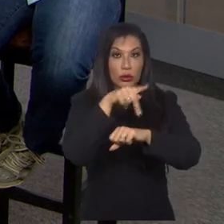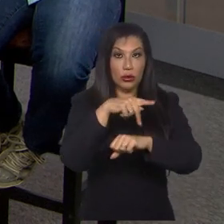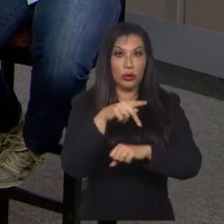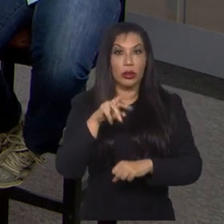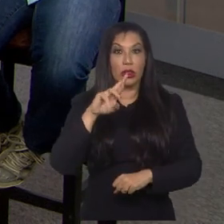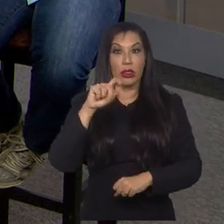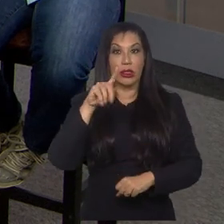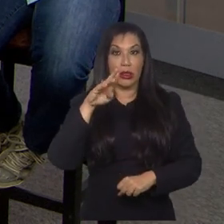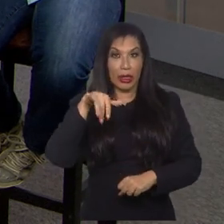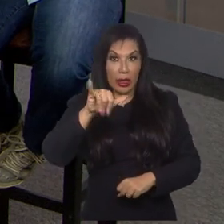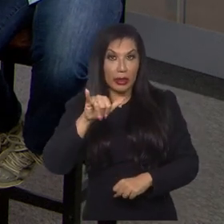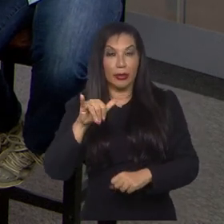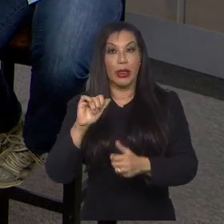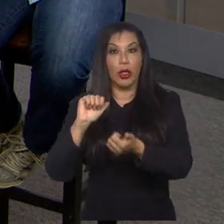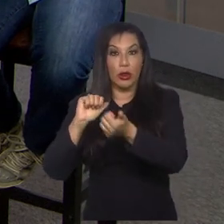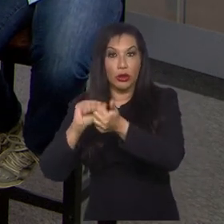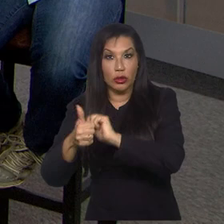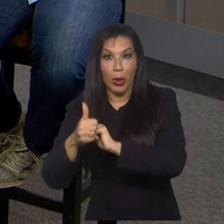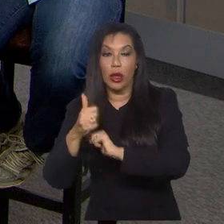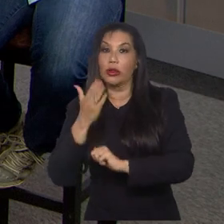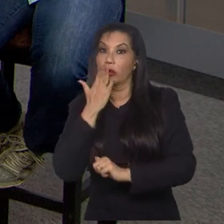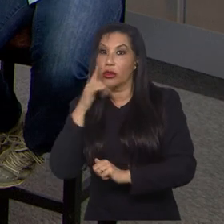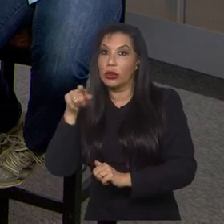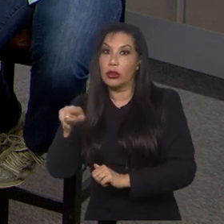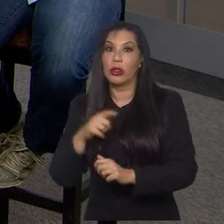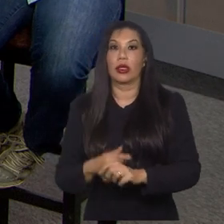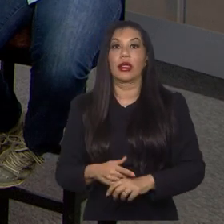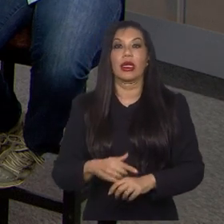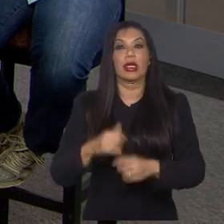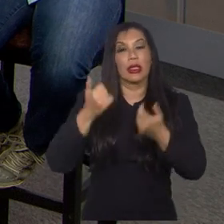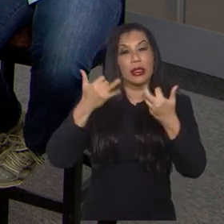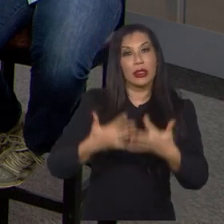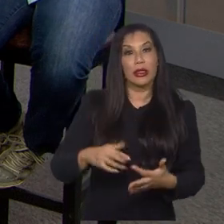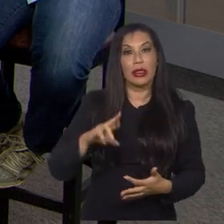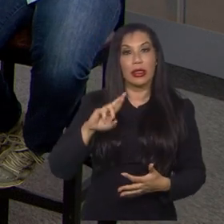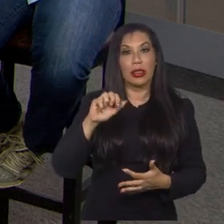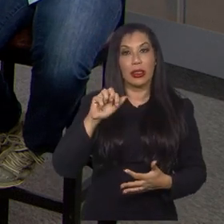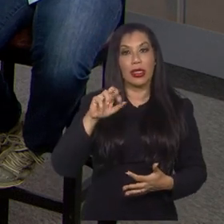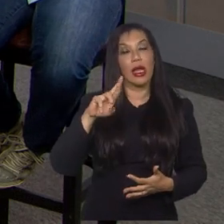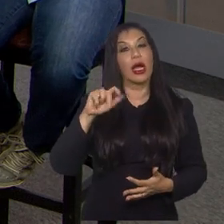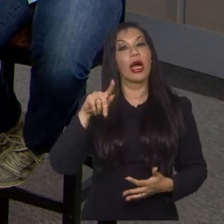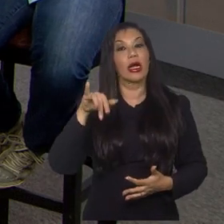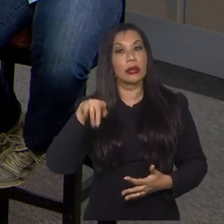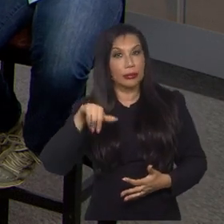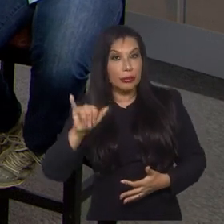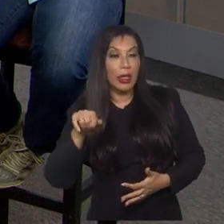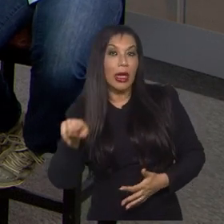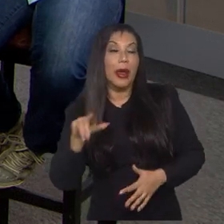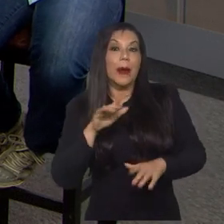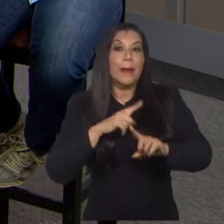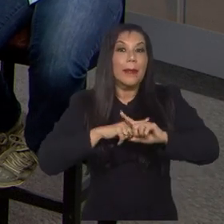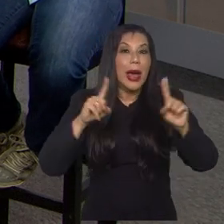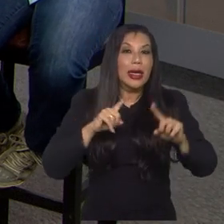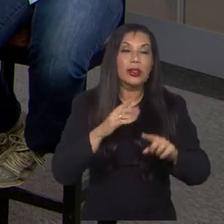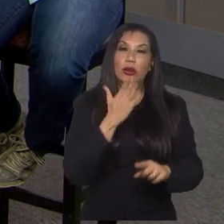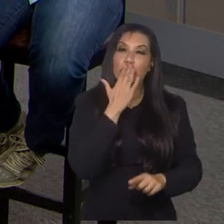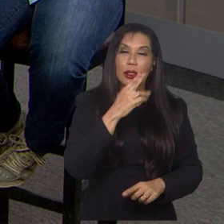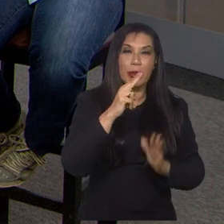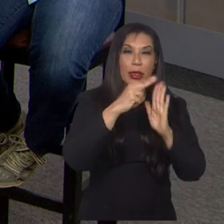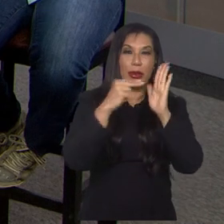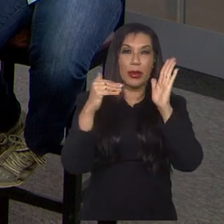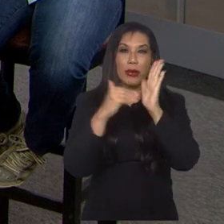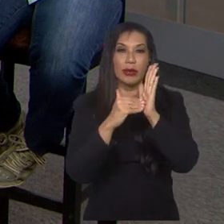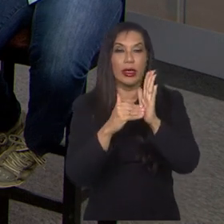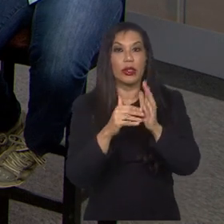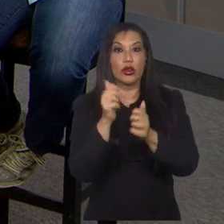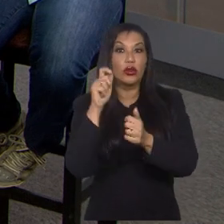né? Não tem como a gente pensar em outra coisa. Como tem os All Blacks no rugby, a gente tem o All White no futebol. Mas o time da Nova Zelândia é aquilo, eles